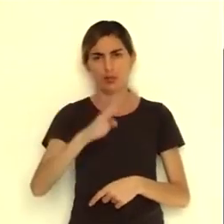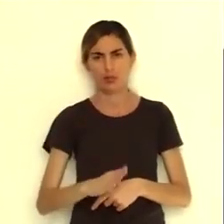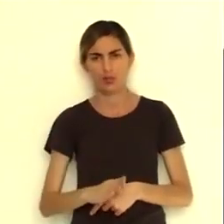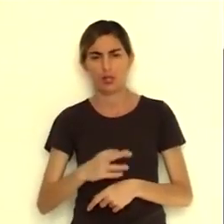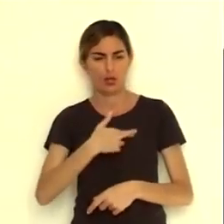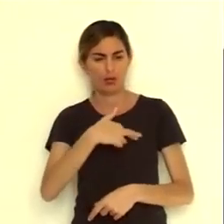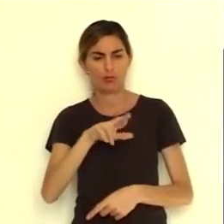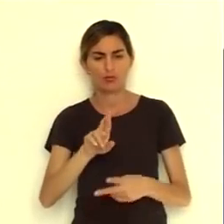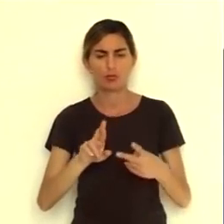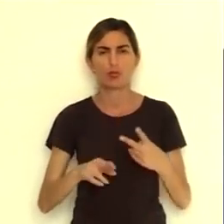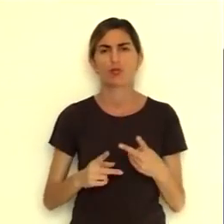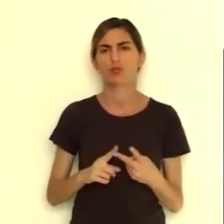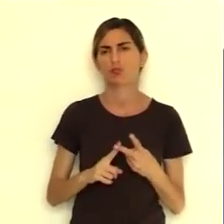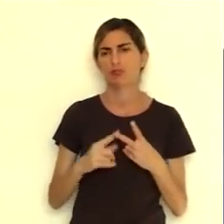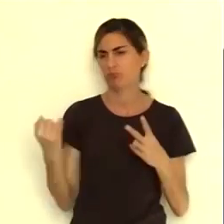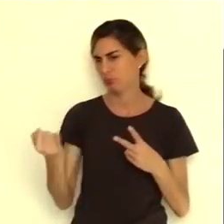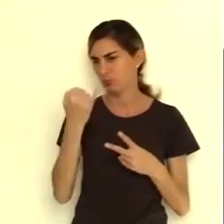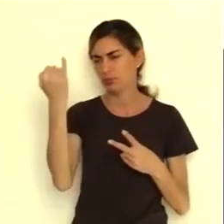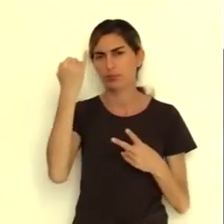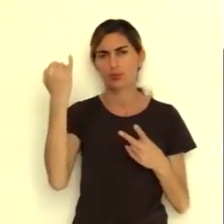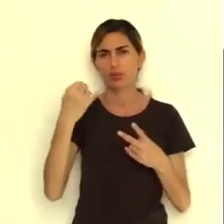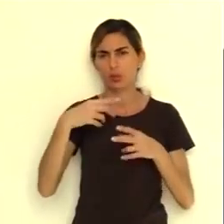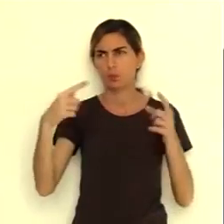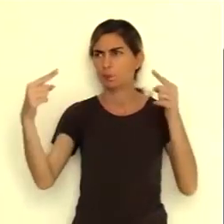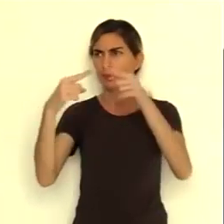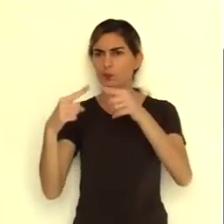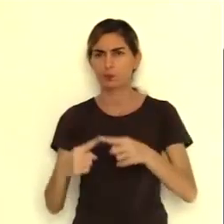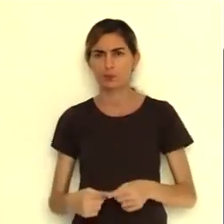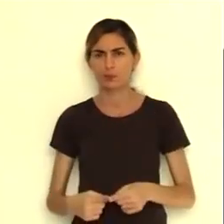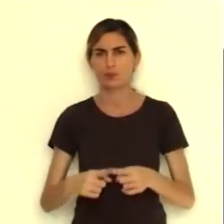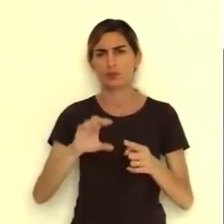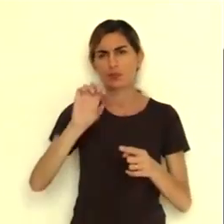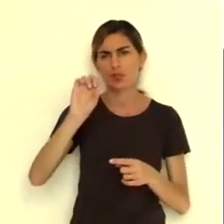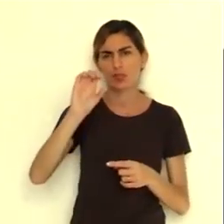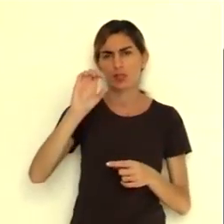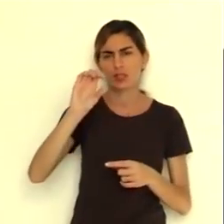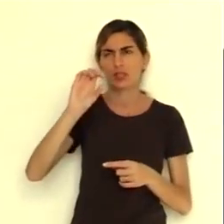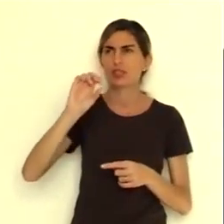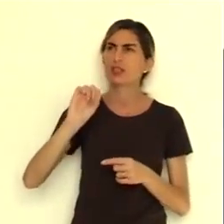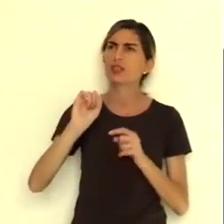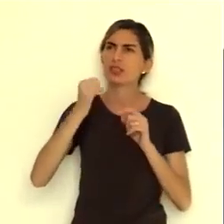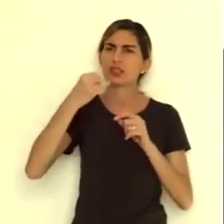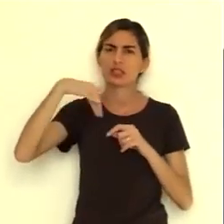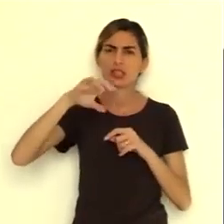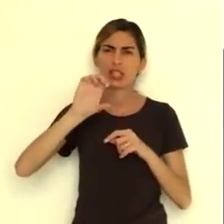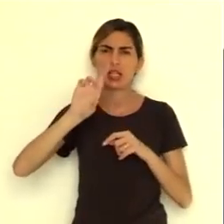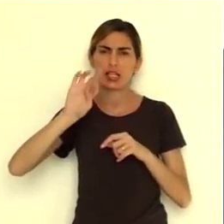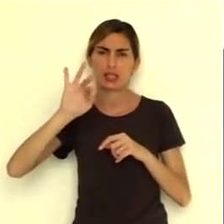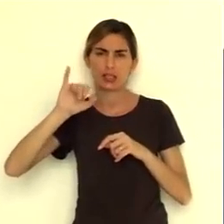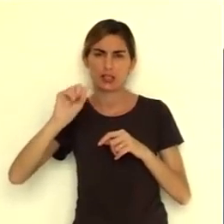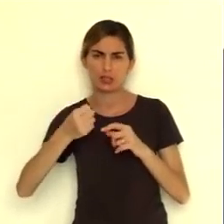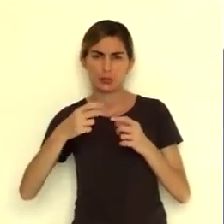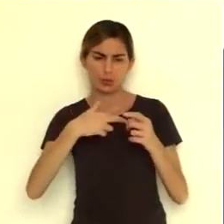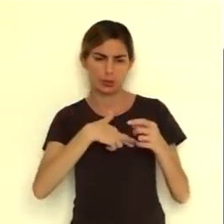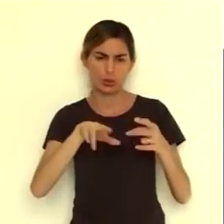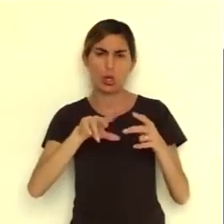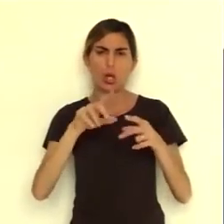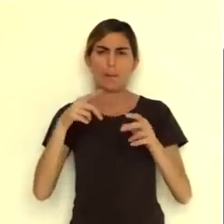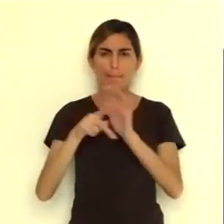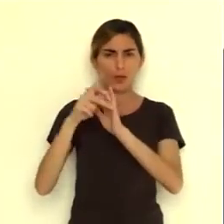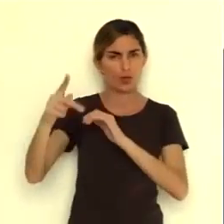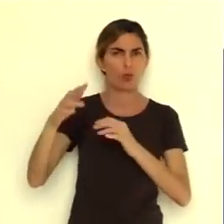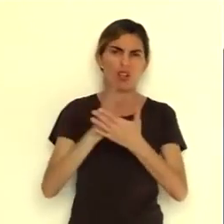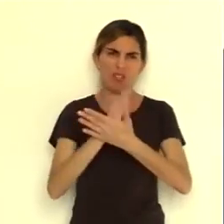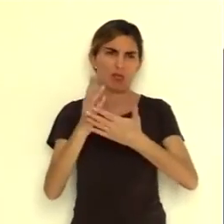no Brasil. Na religião, não é, a importante ligação com o sincretismo religioso e as religiões